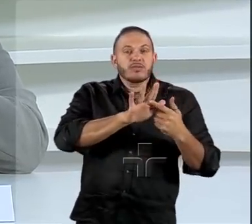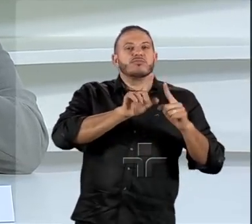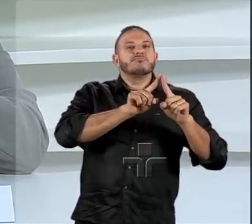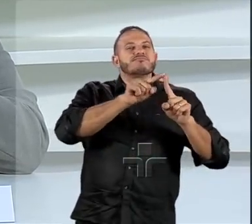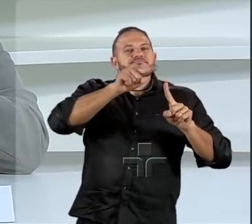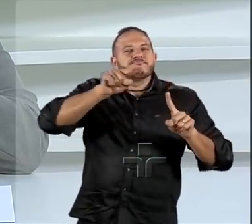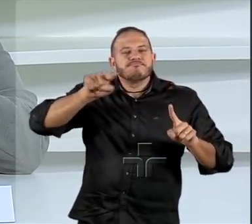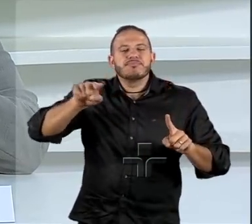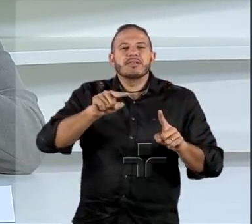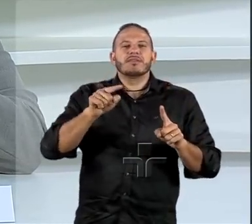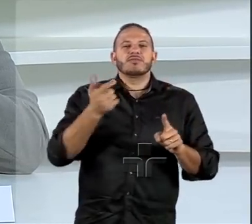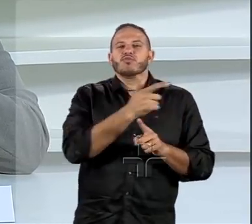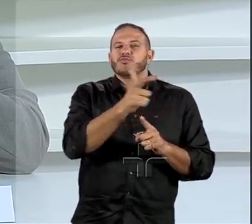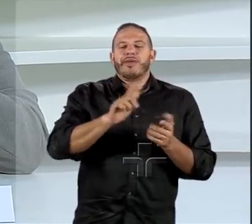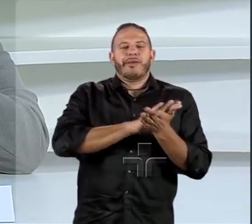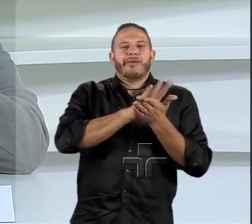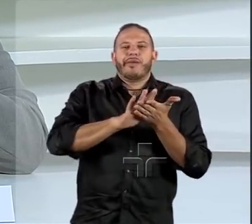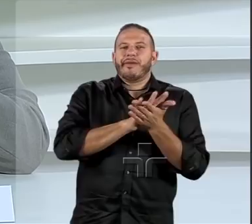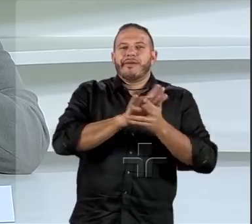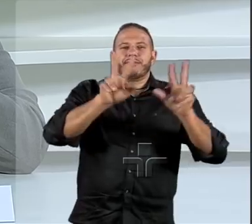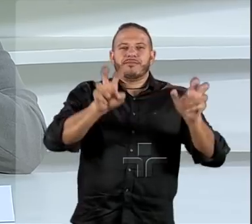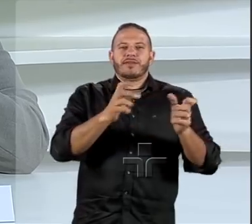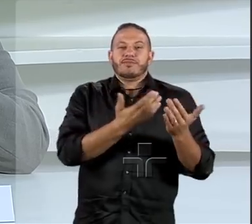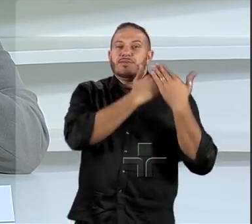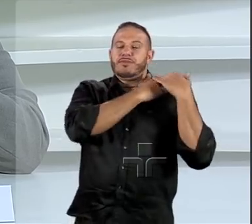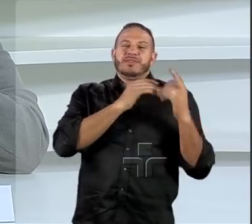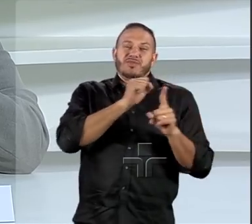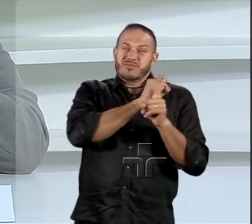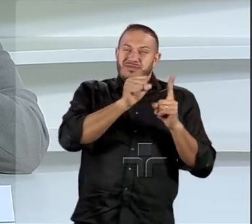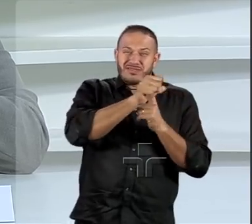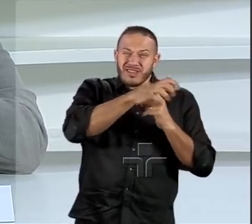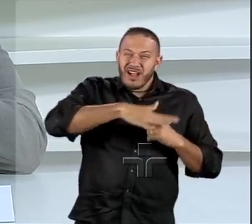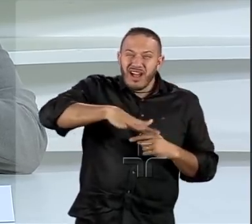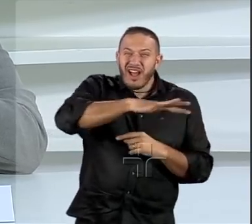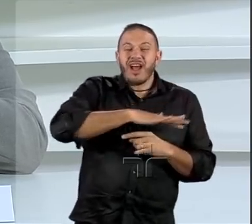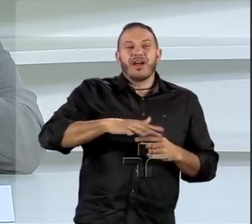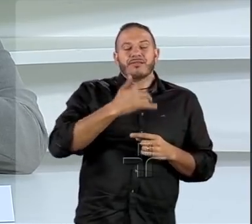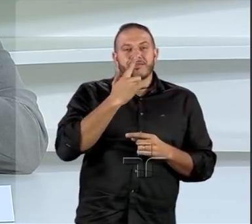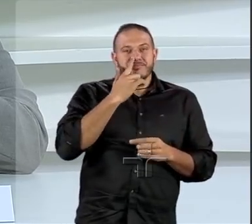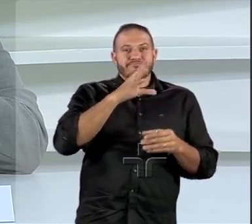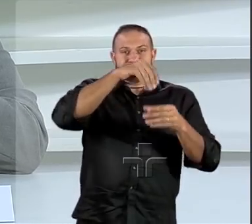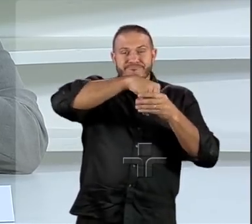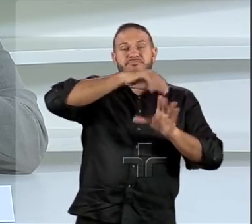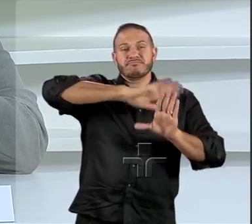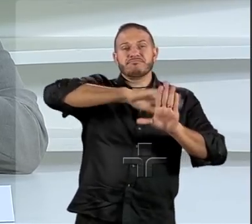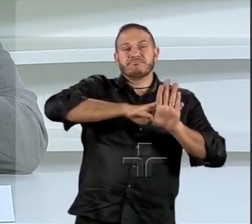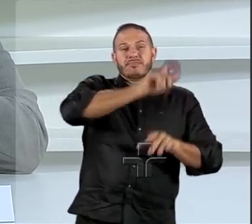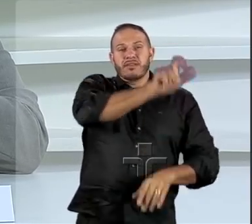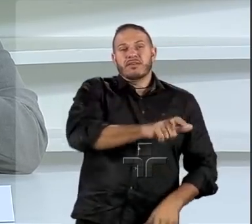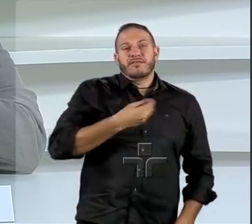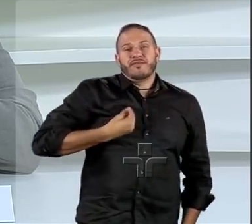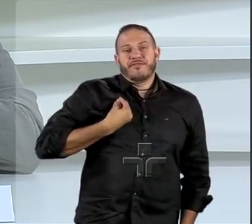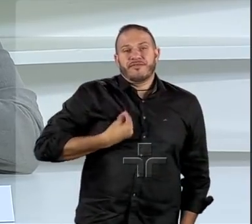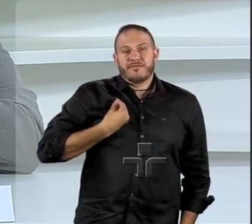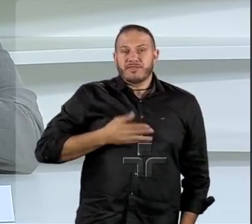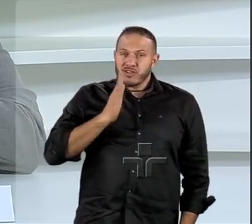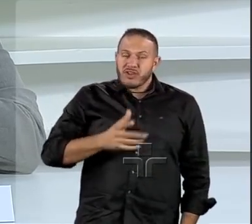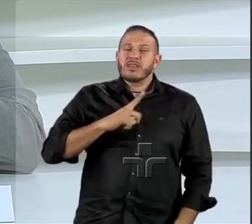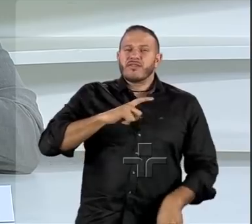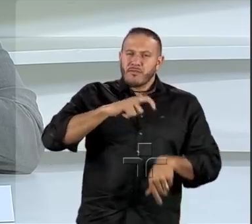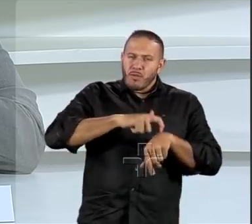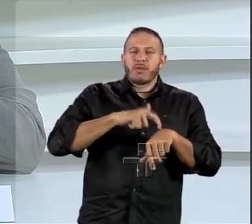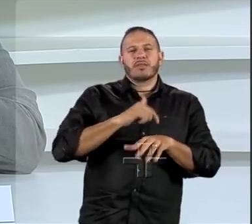sem responsabilidade social é algo que custa vidas. A gente já teve um aumento de